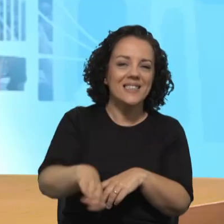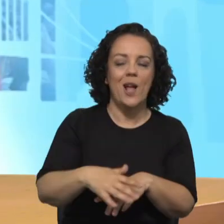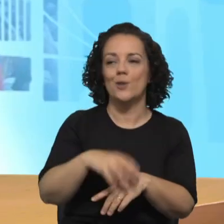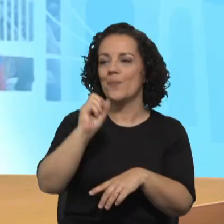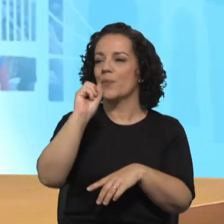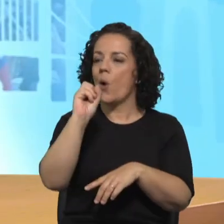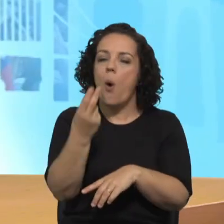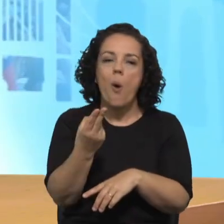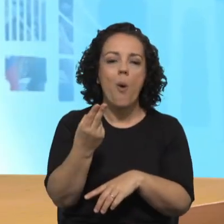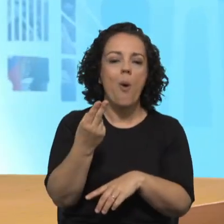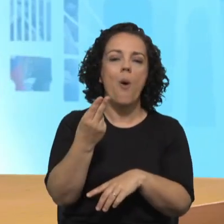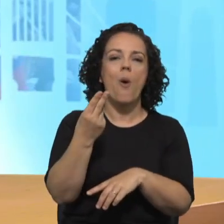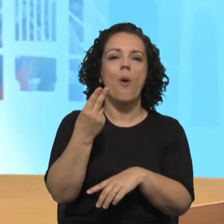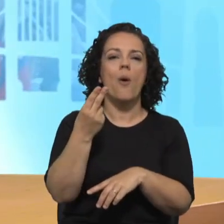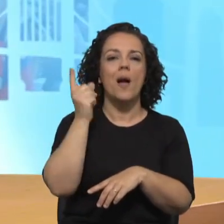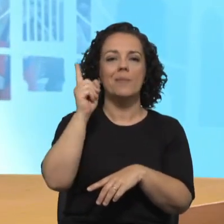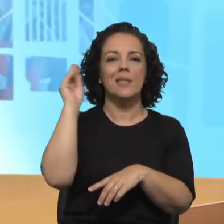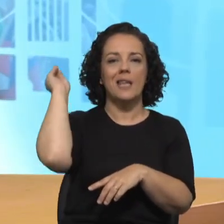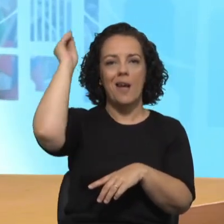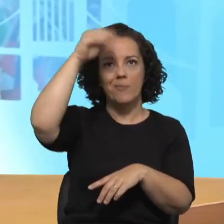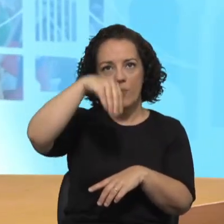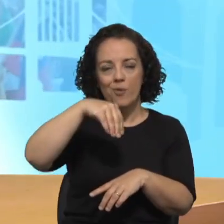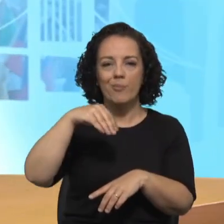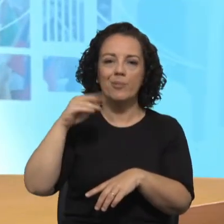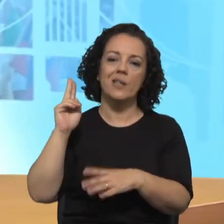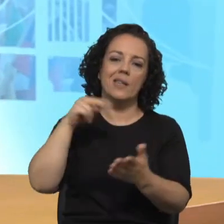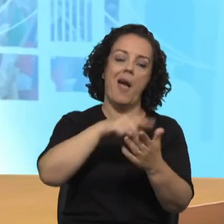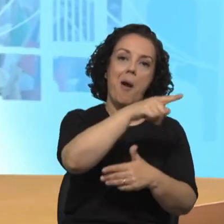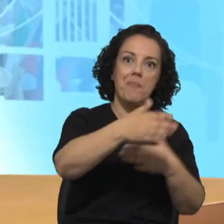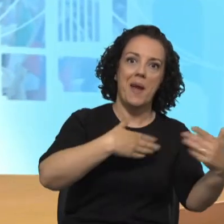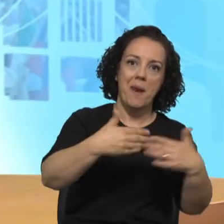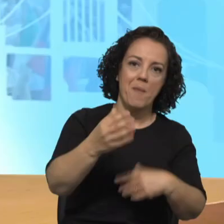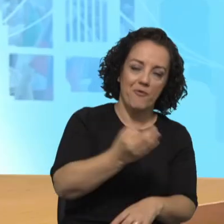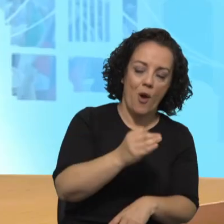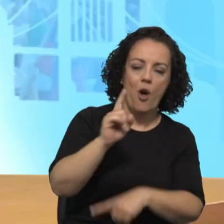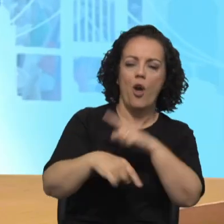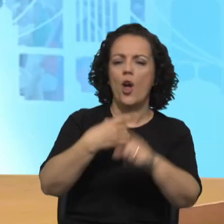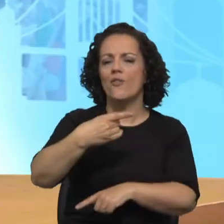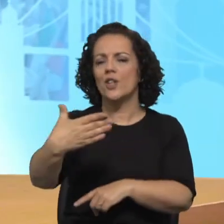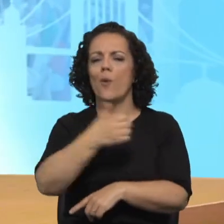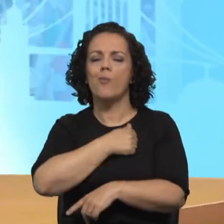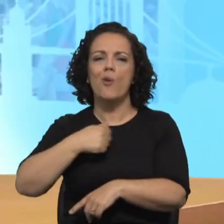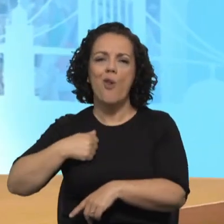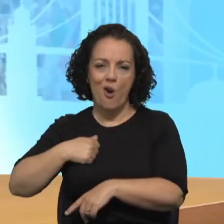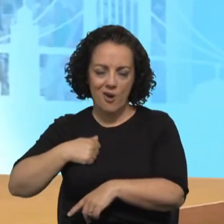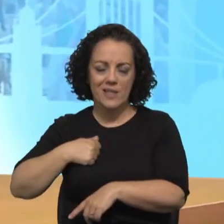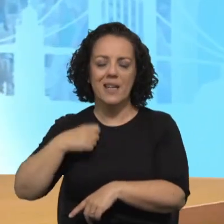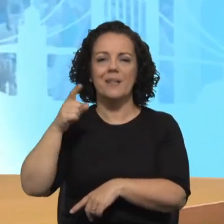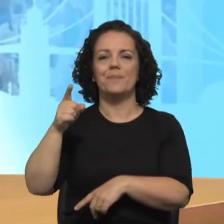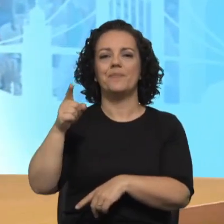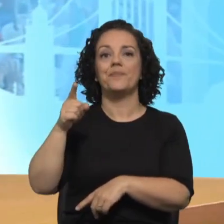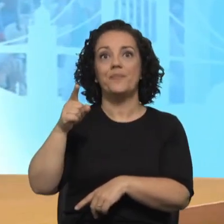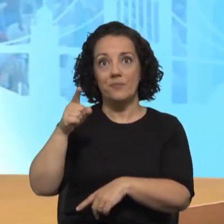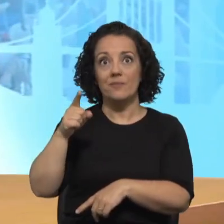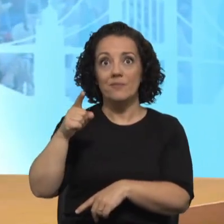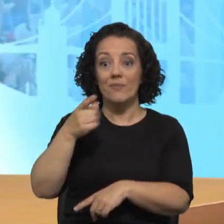visita do Presidente da República a essa do Panamá, ou então em 91, por exemplo, na Polónia, quando ainda há metade